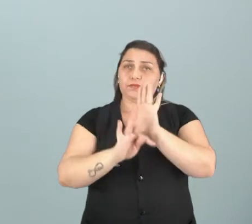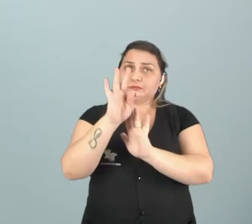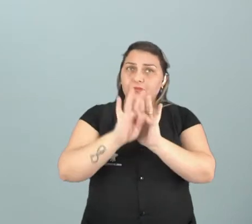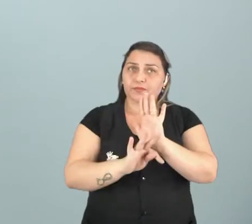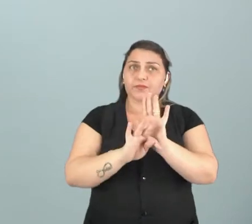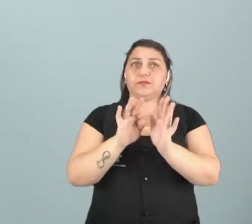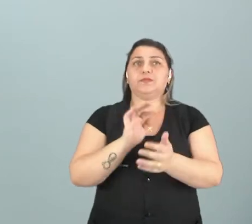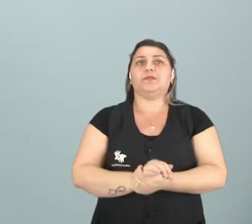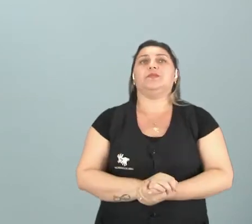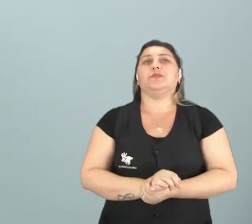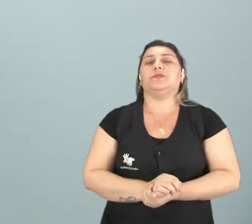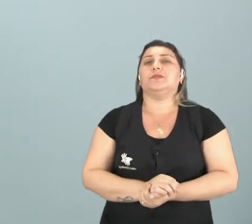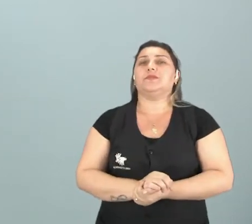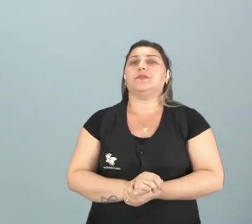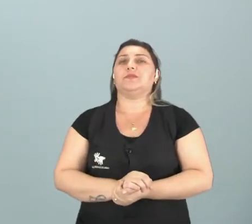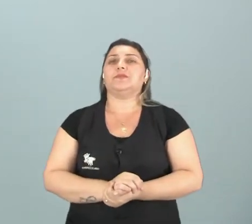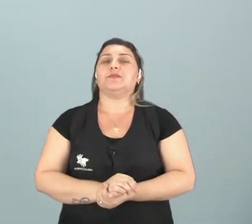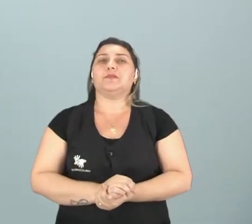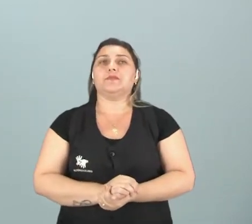funciona dessa maneira, que